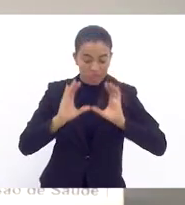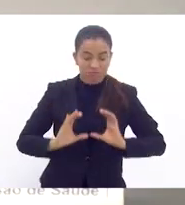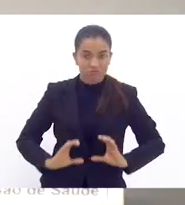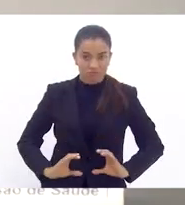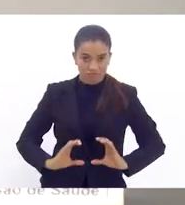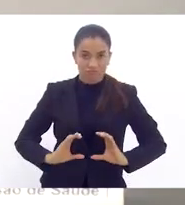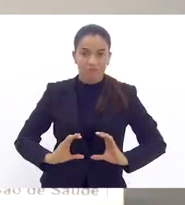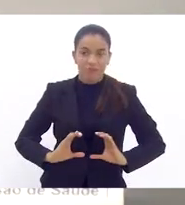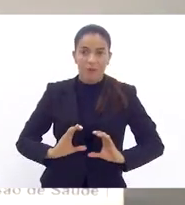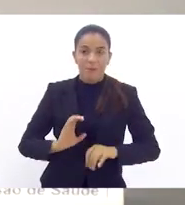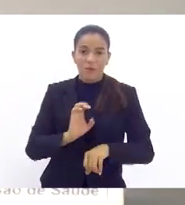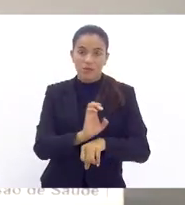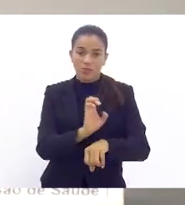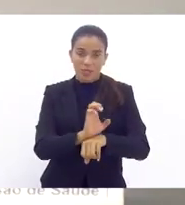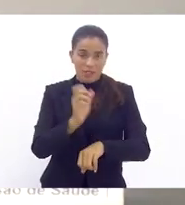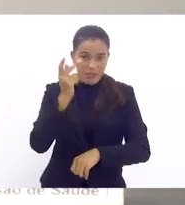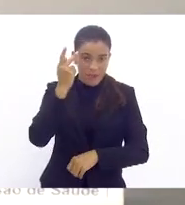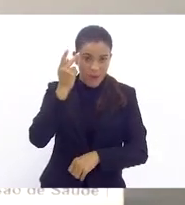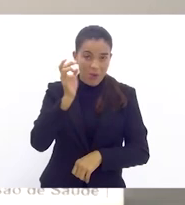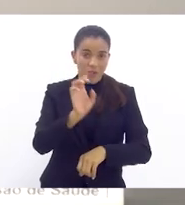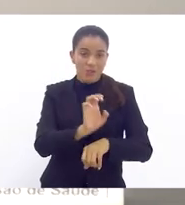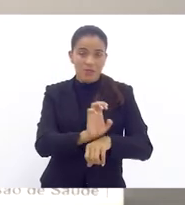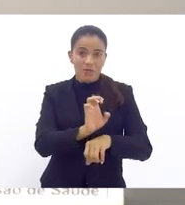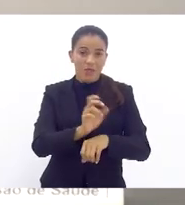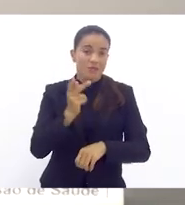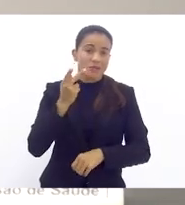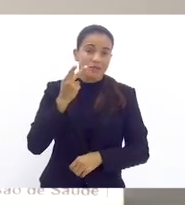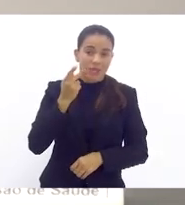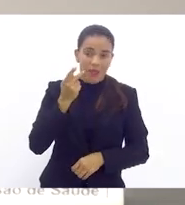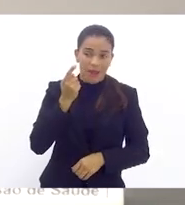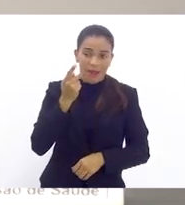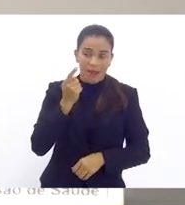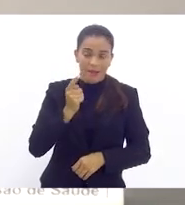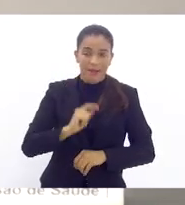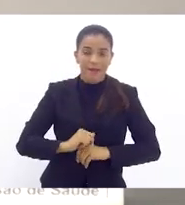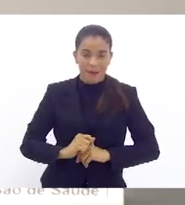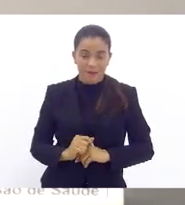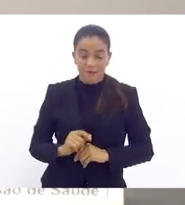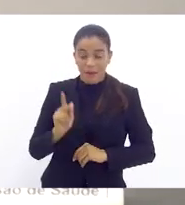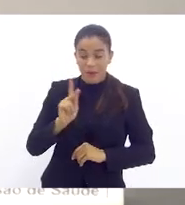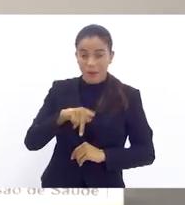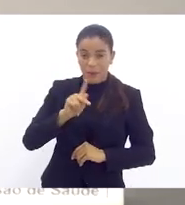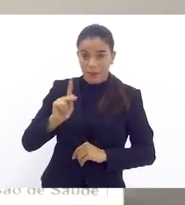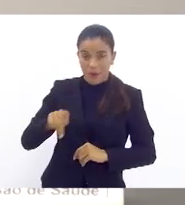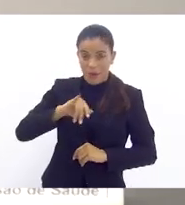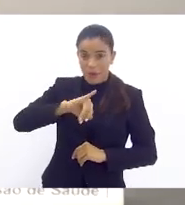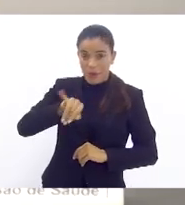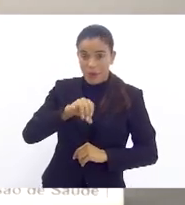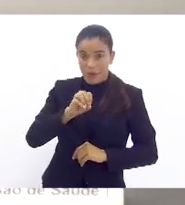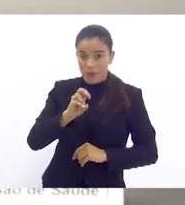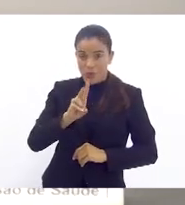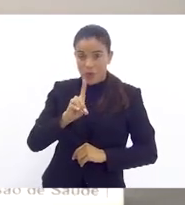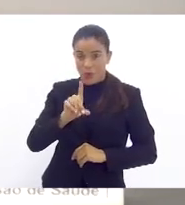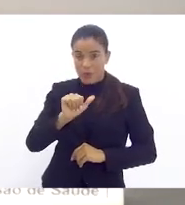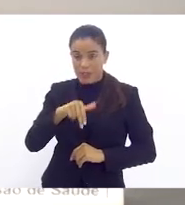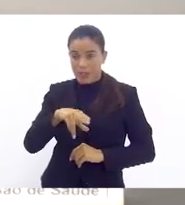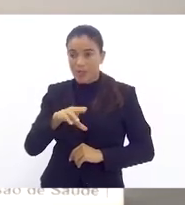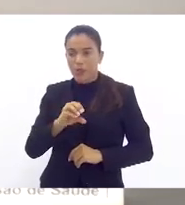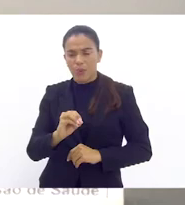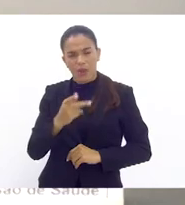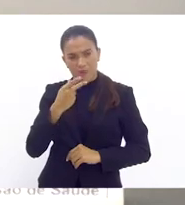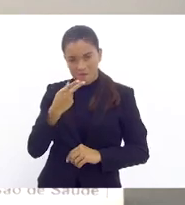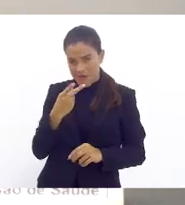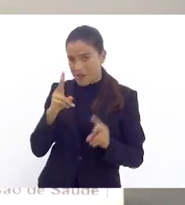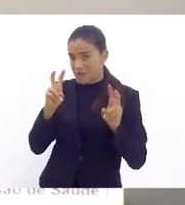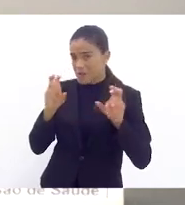adotada pelo Estado de São Paulo e pelo Estado do Ceará. E o professor Giordano, ele fala sobre